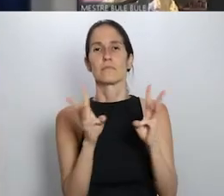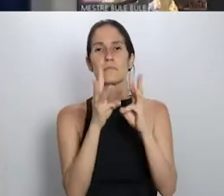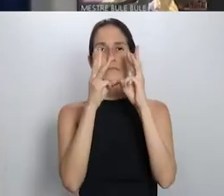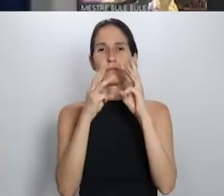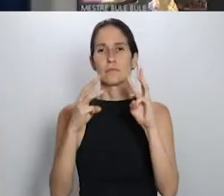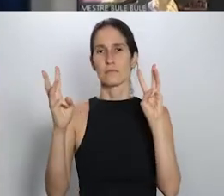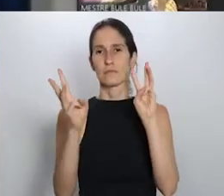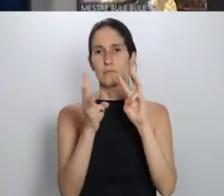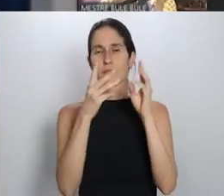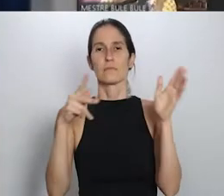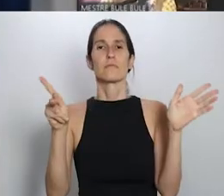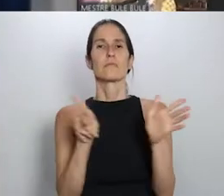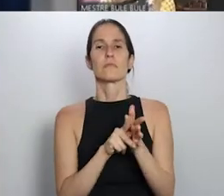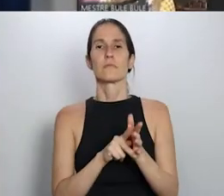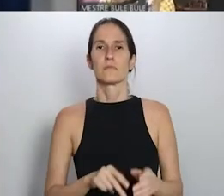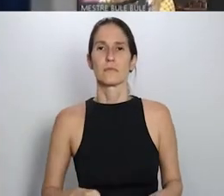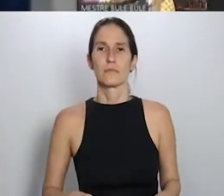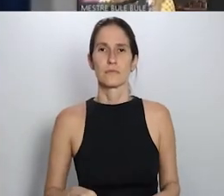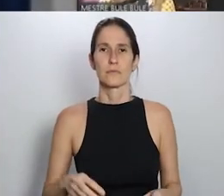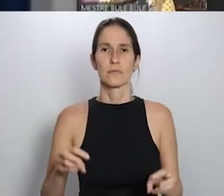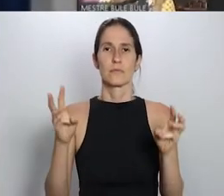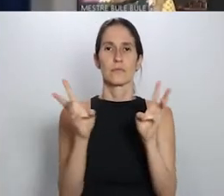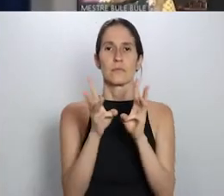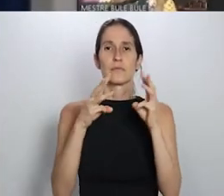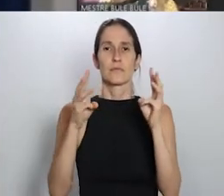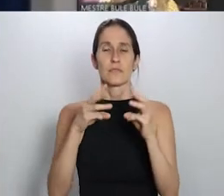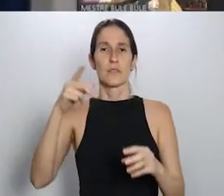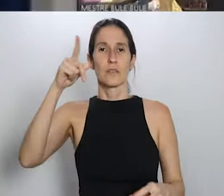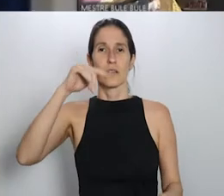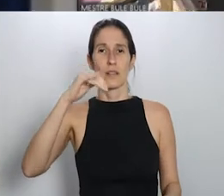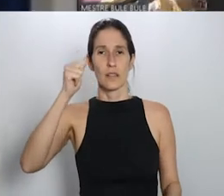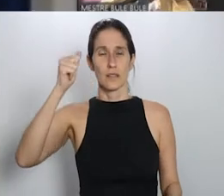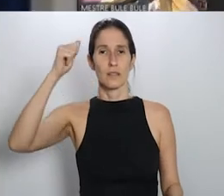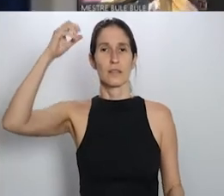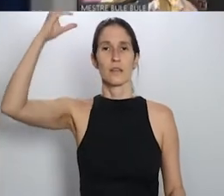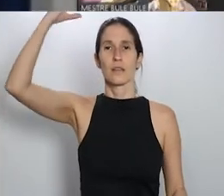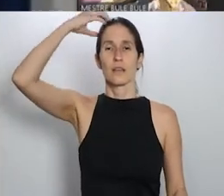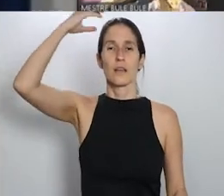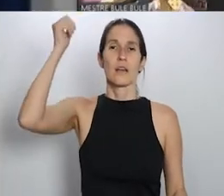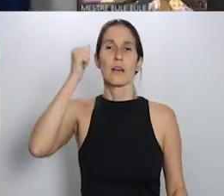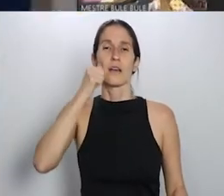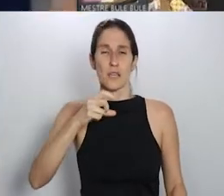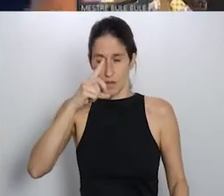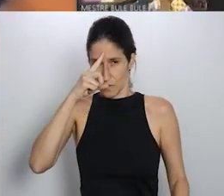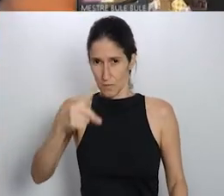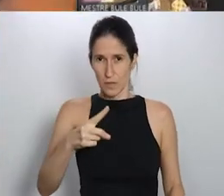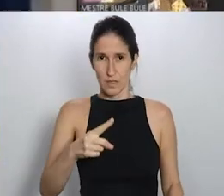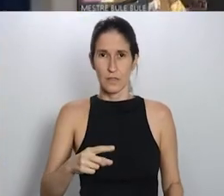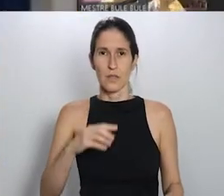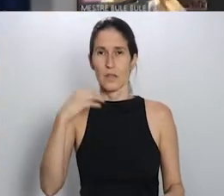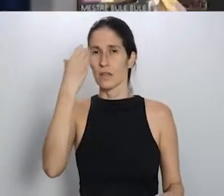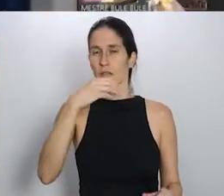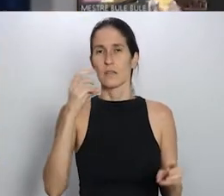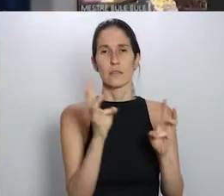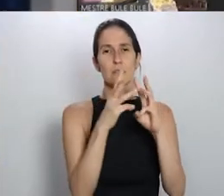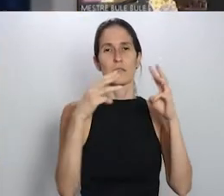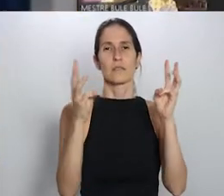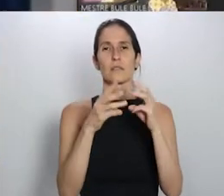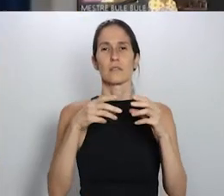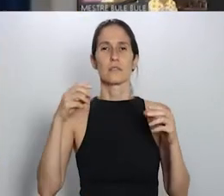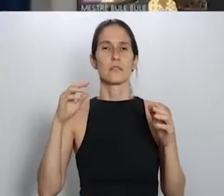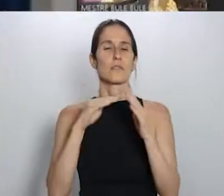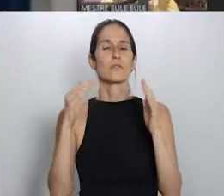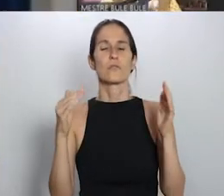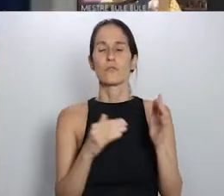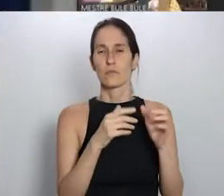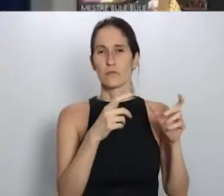da própria ciranda. Lia é rainha e é ela quem manda, levando ciranda para todo lugar. Lia de Itamaracá, meu